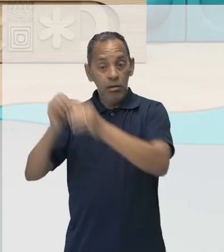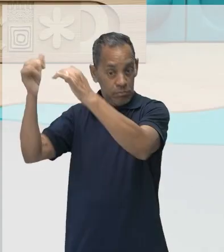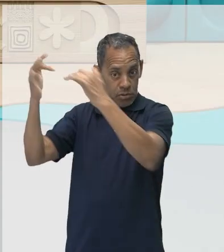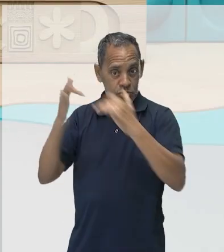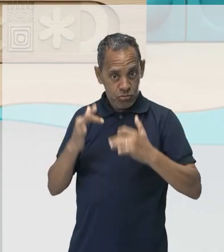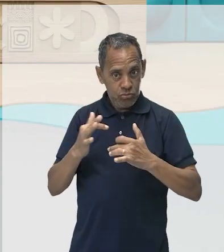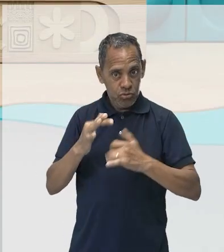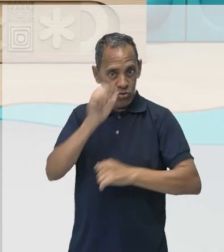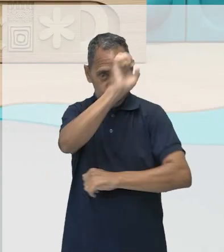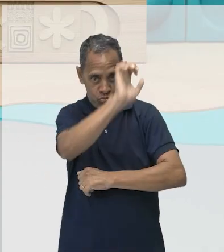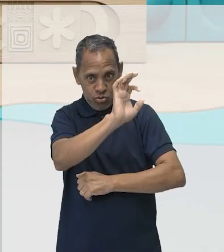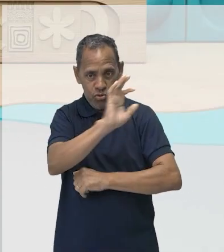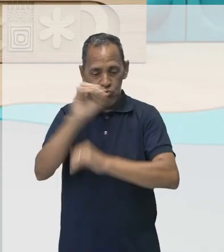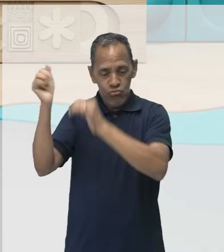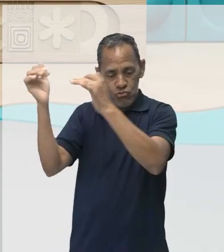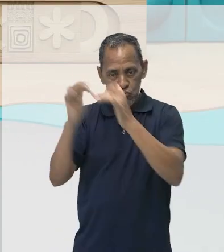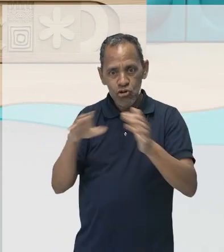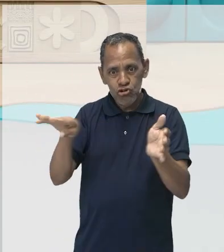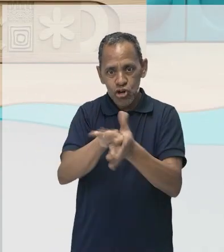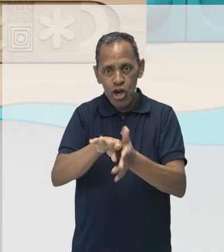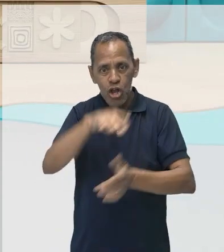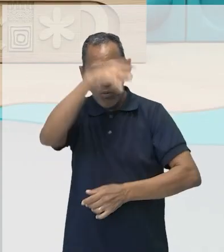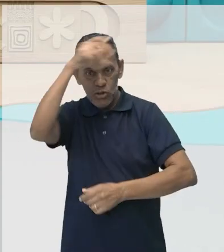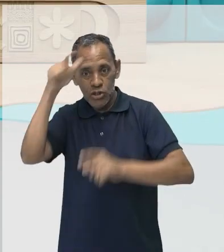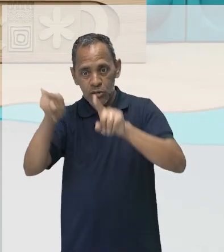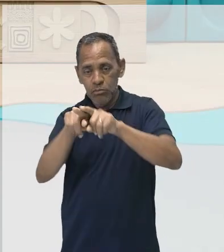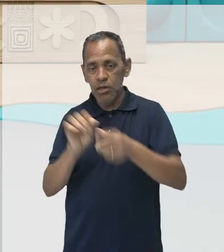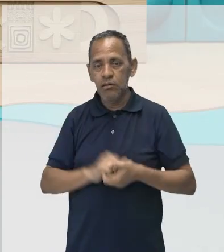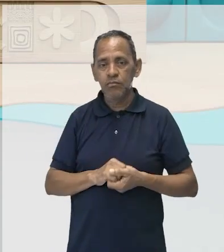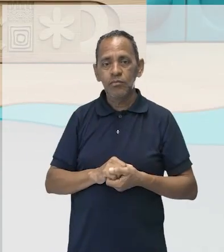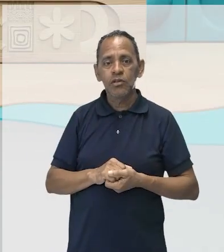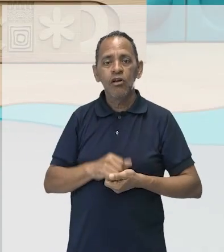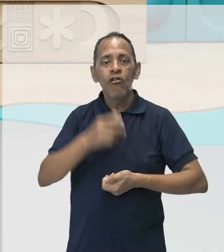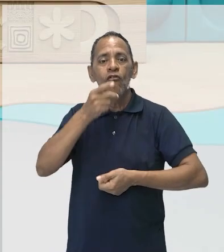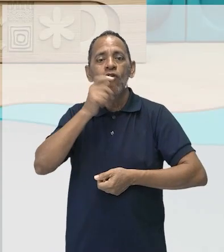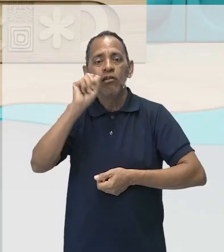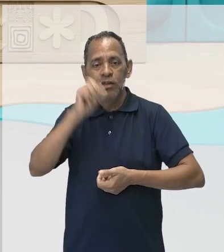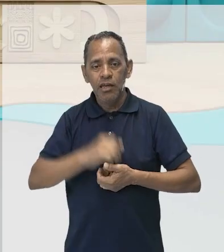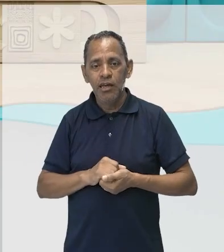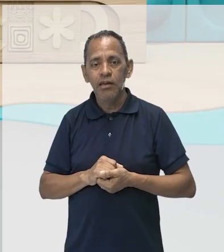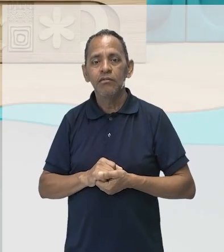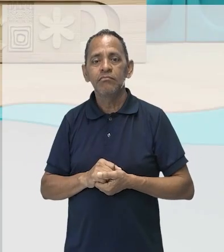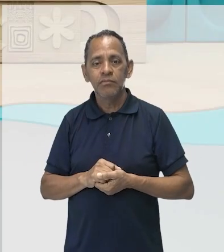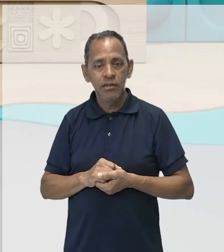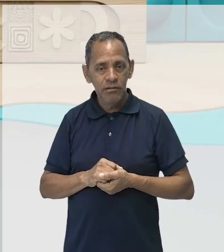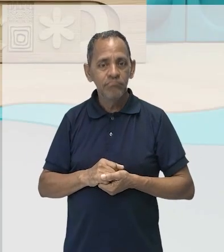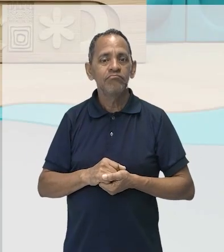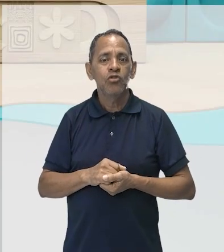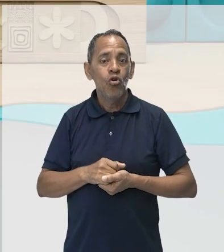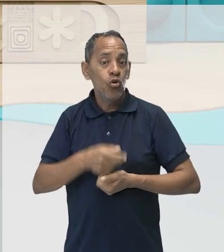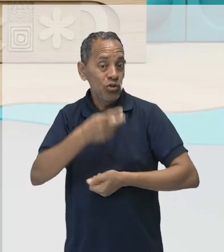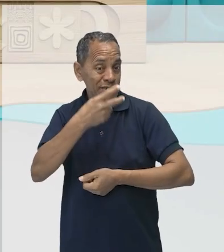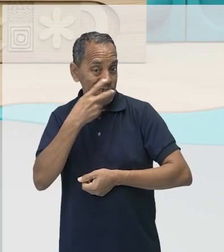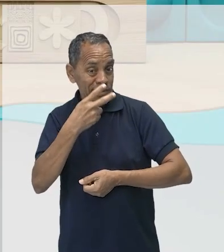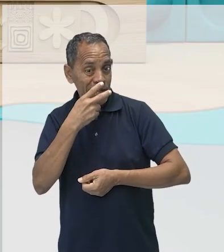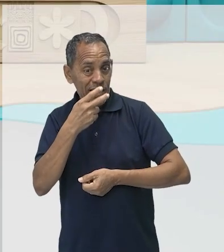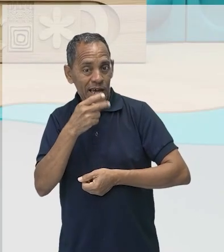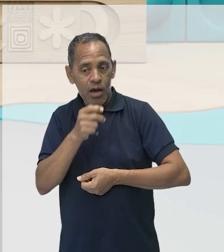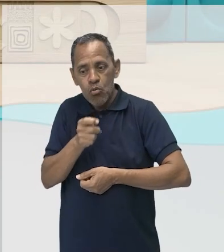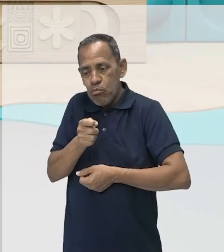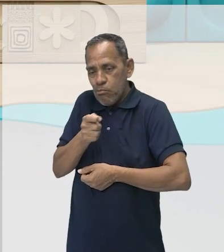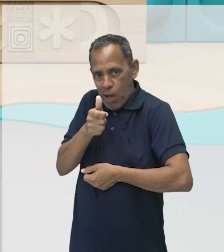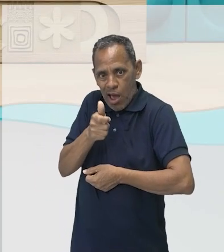explorar a borracha, certo? E contam a lenda, né, que eles chegavam até a acender o